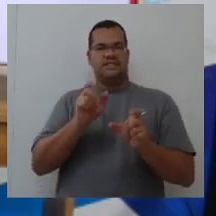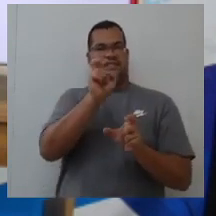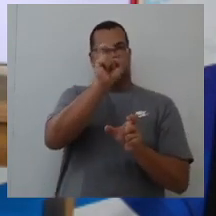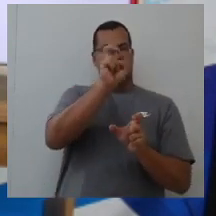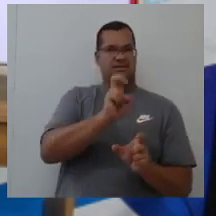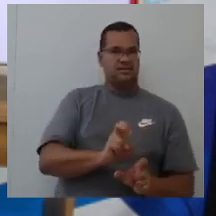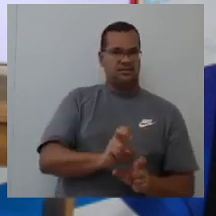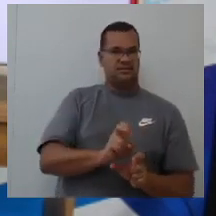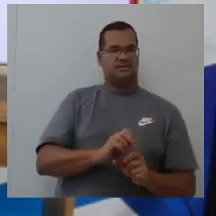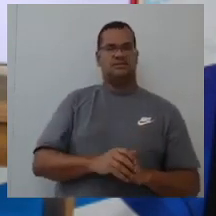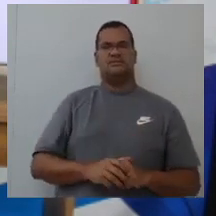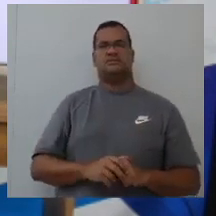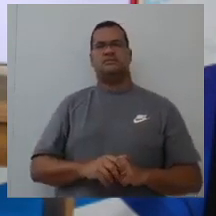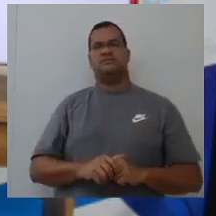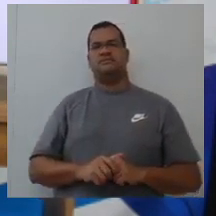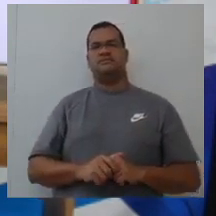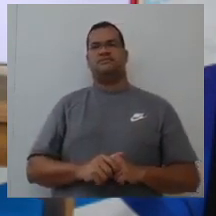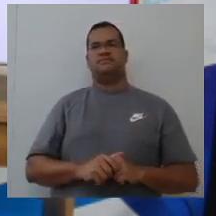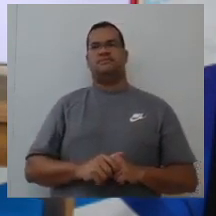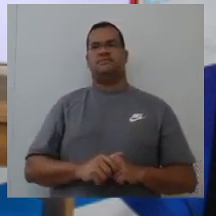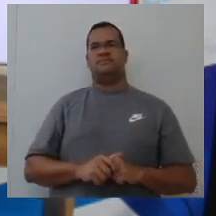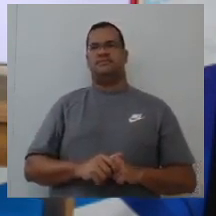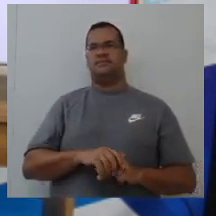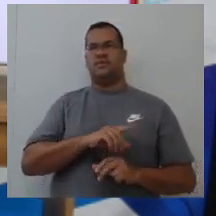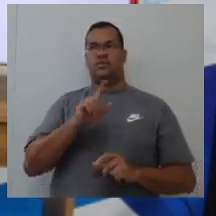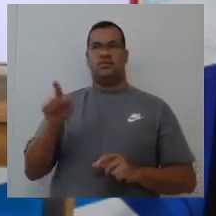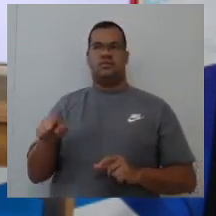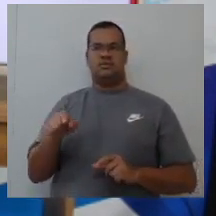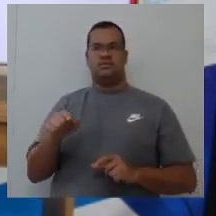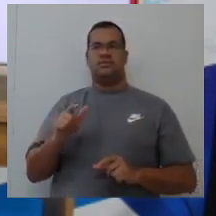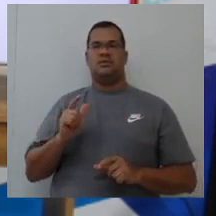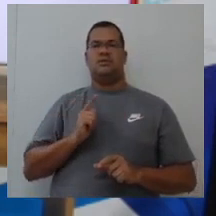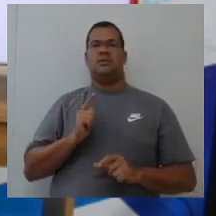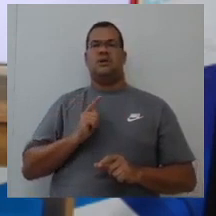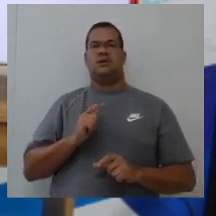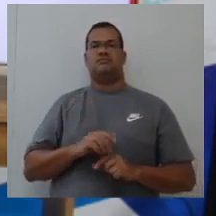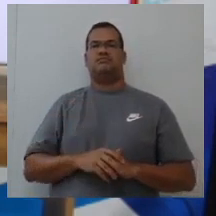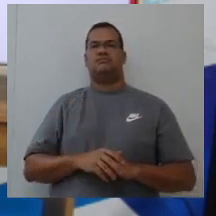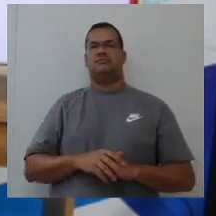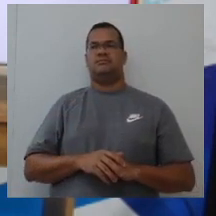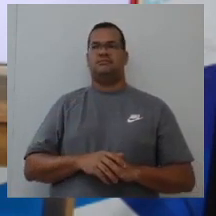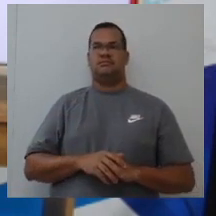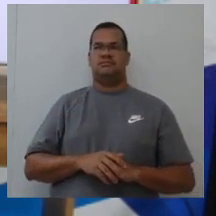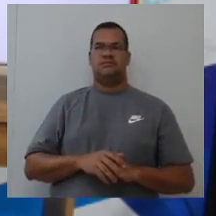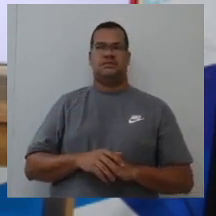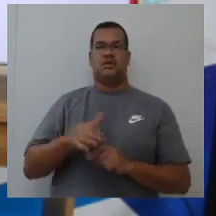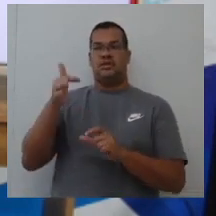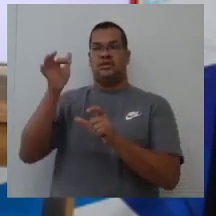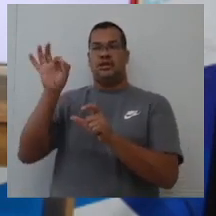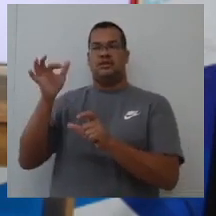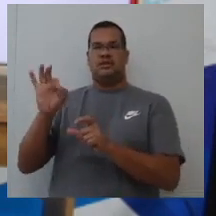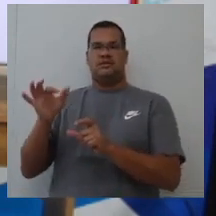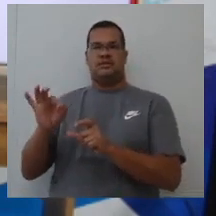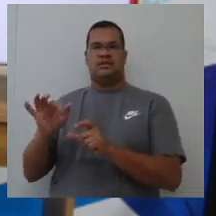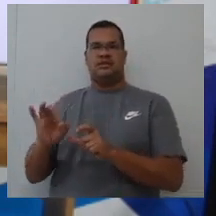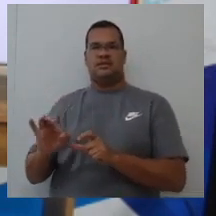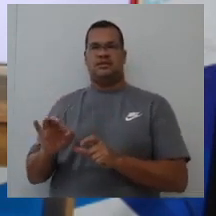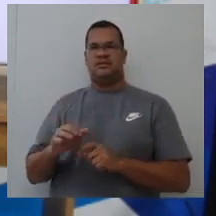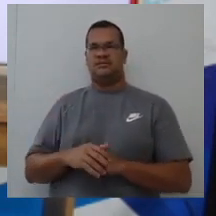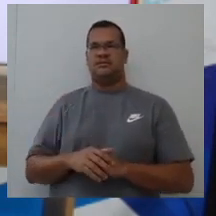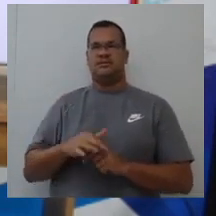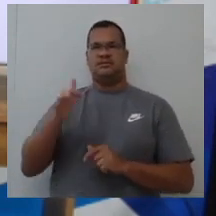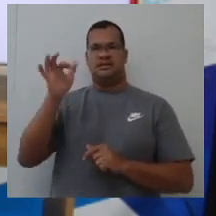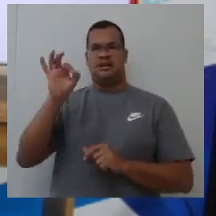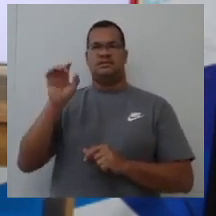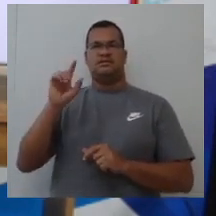turma do 5 aqui. Aí vê aqui agora, aqui, ó. Vê aqui, ó. A turma só do 10 aqui, ó. 10, 100